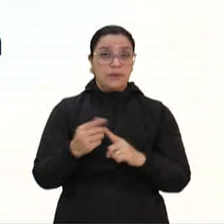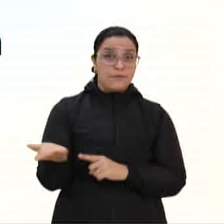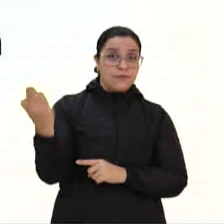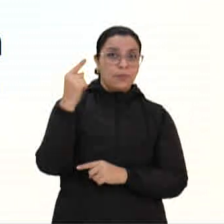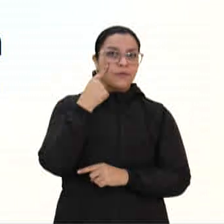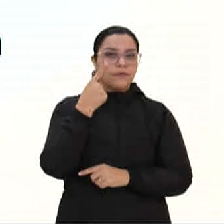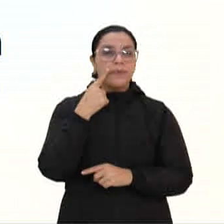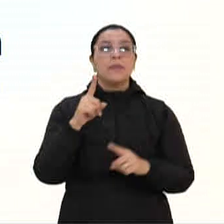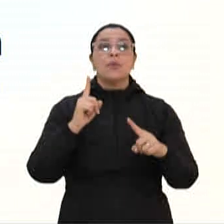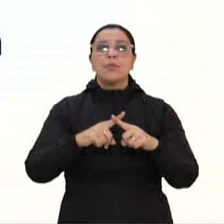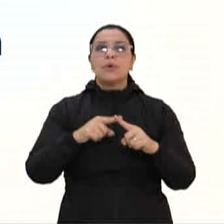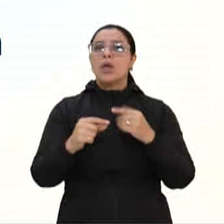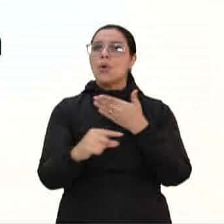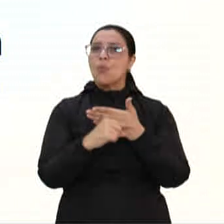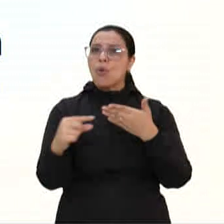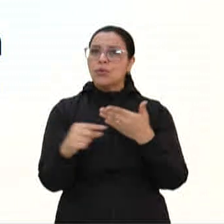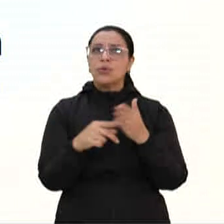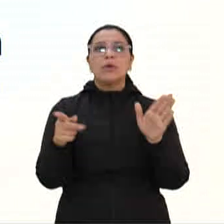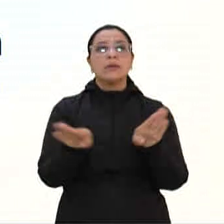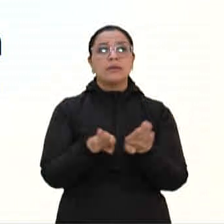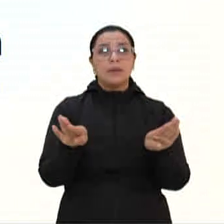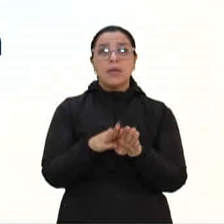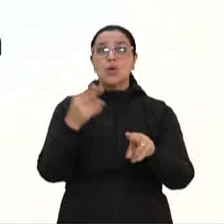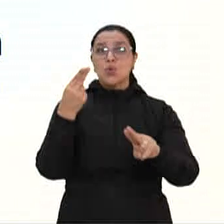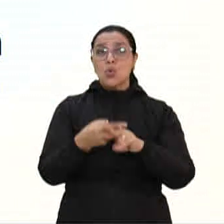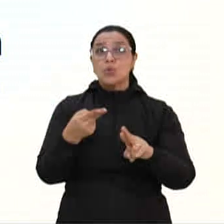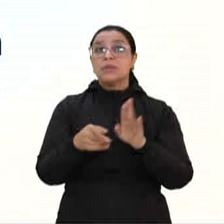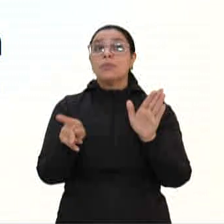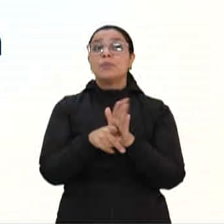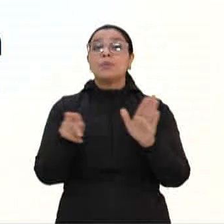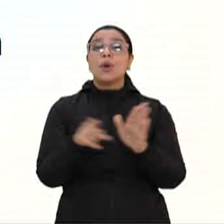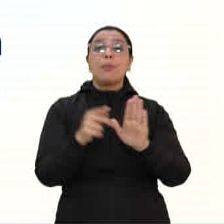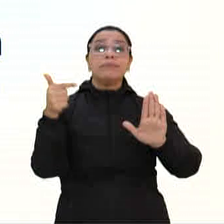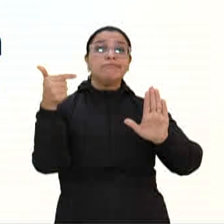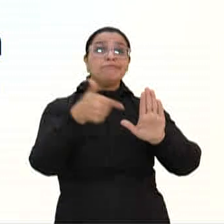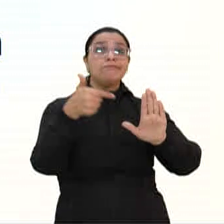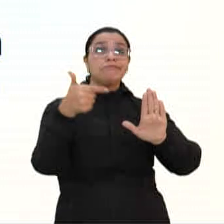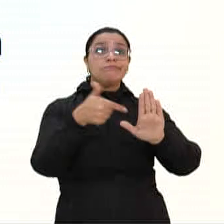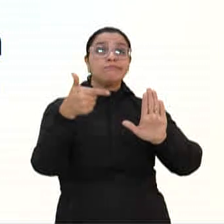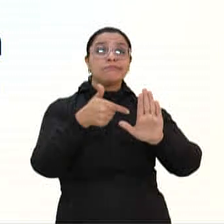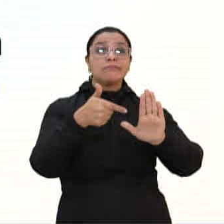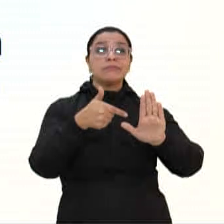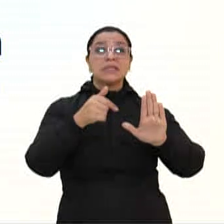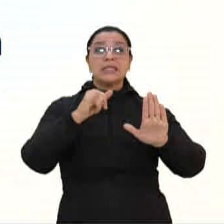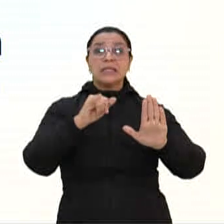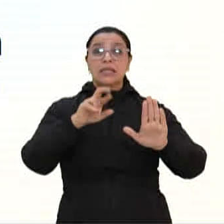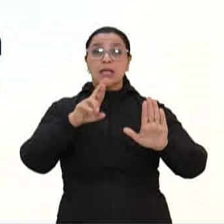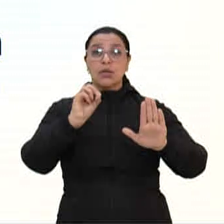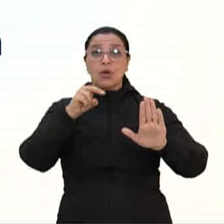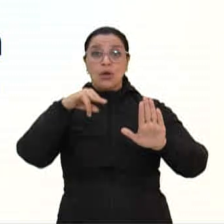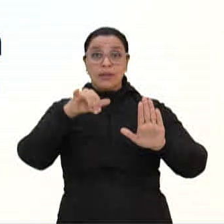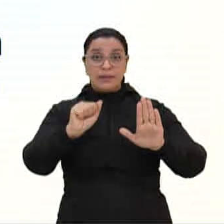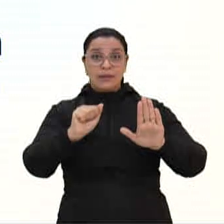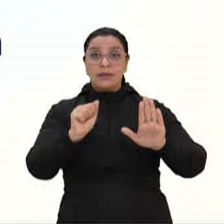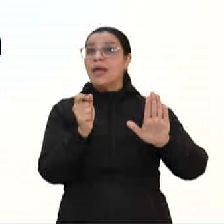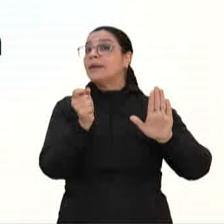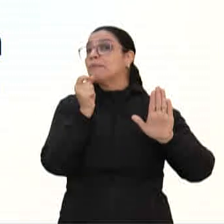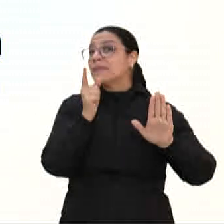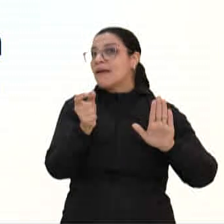lá! Por que o autor se utilizou de elementos que promovem ironia e